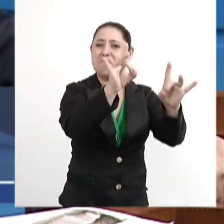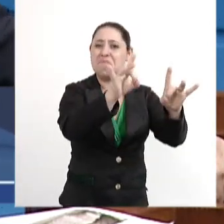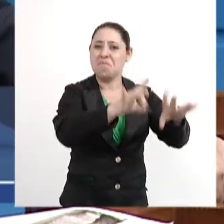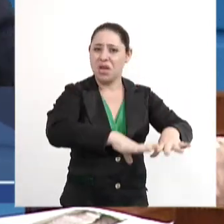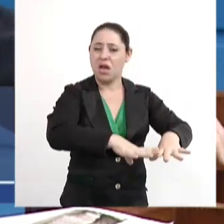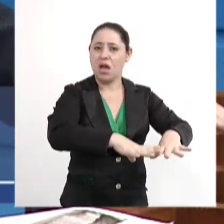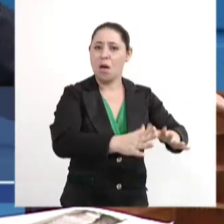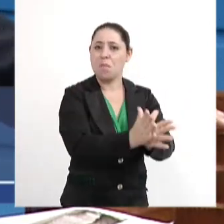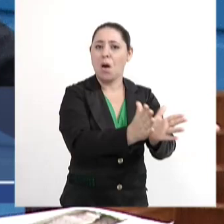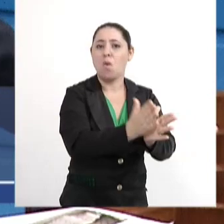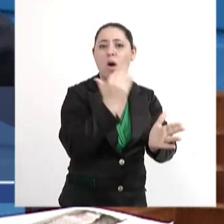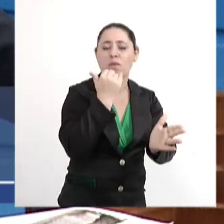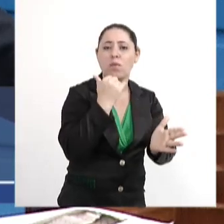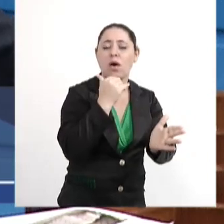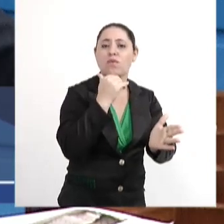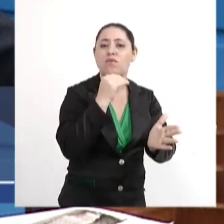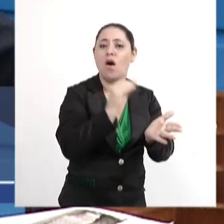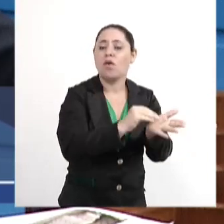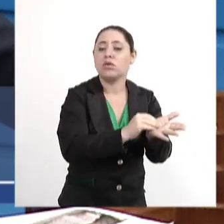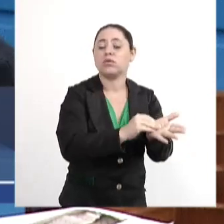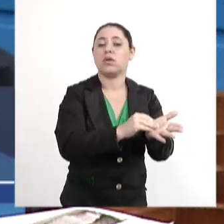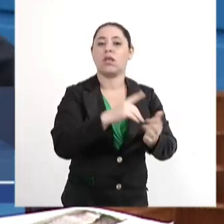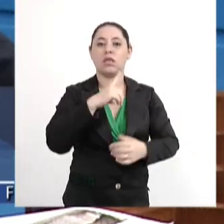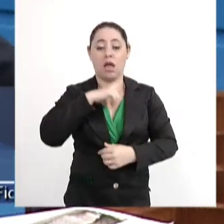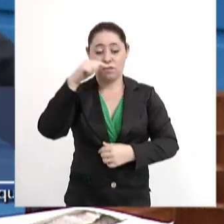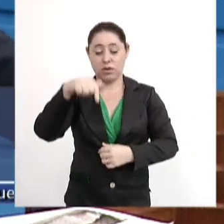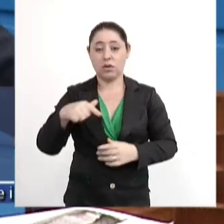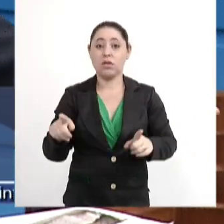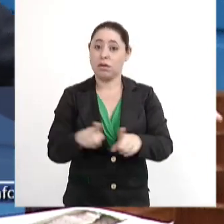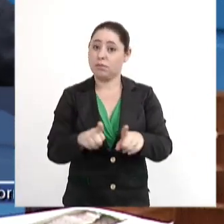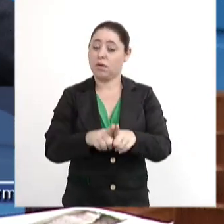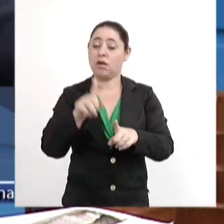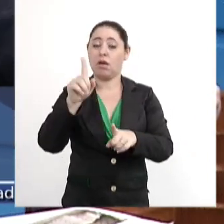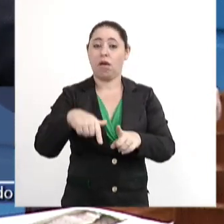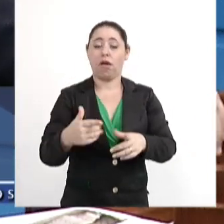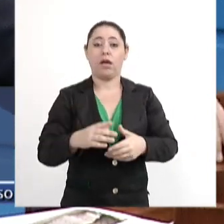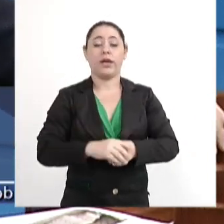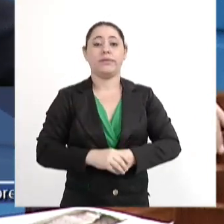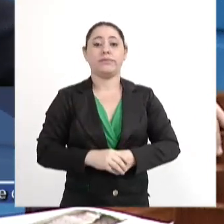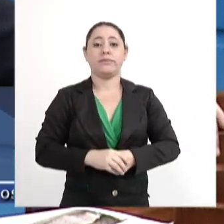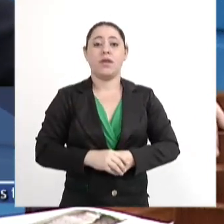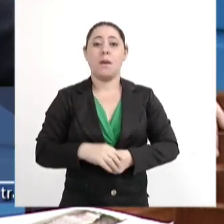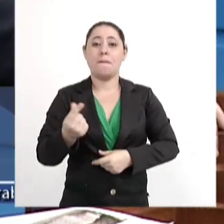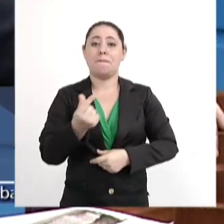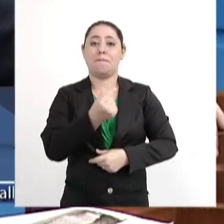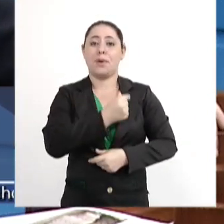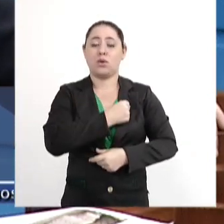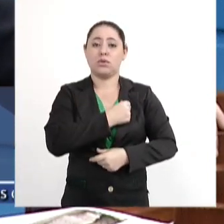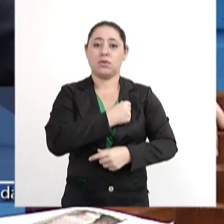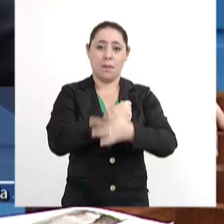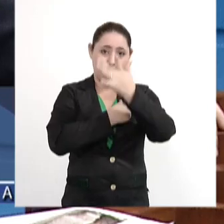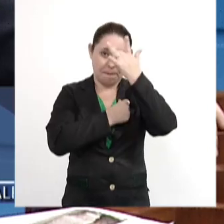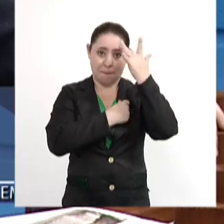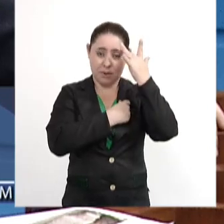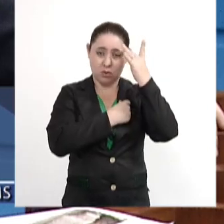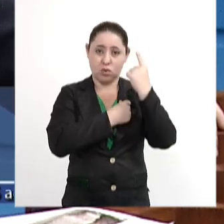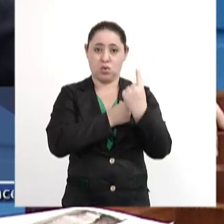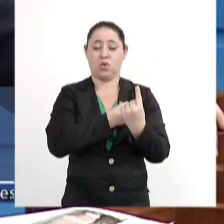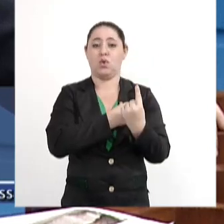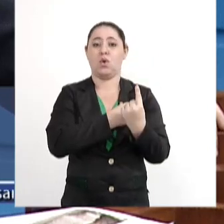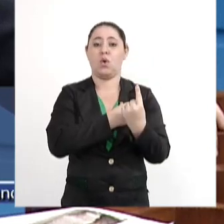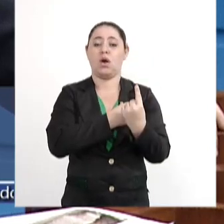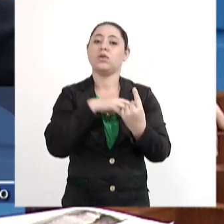de penúria que está acontecendo. Tivemos aqui a posse de uma pessoa